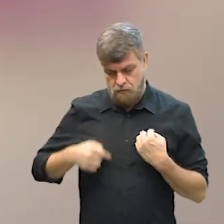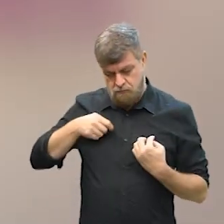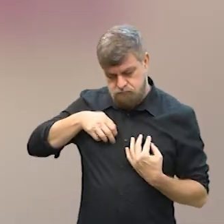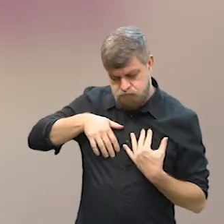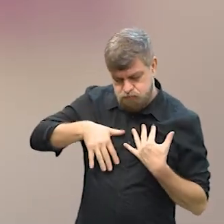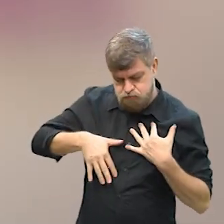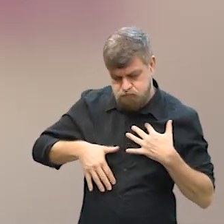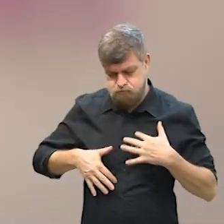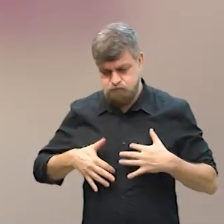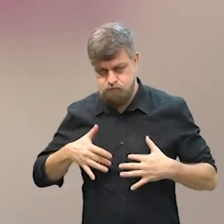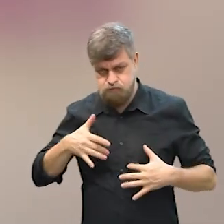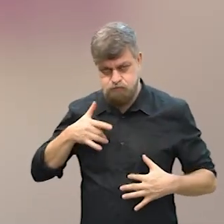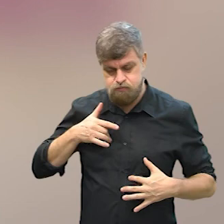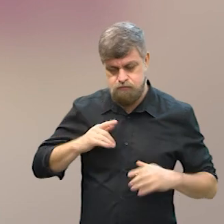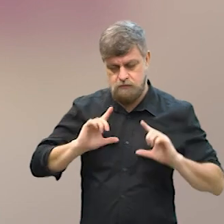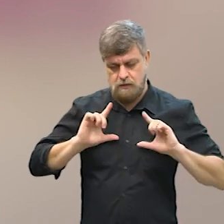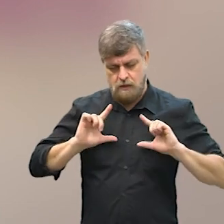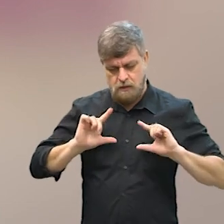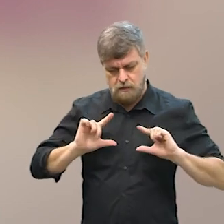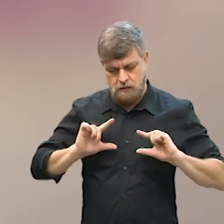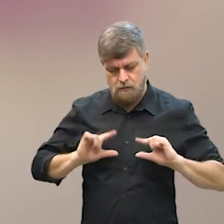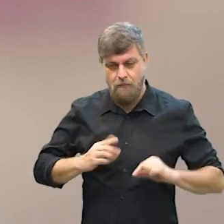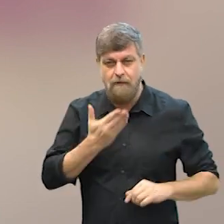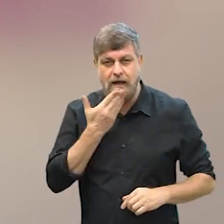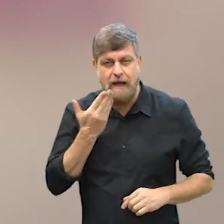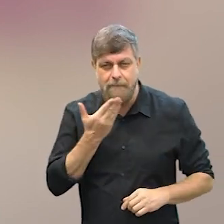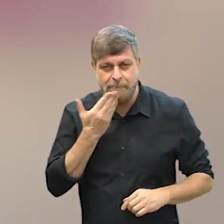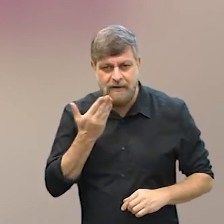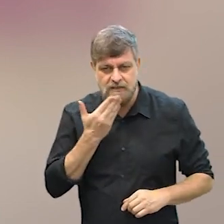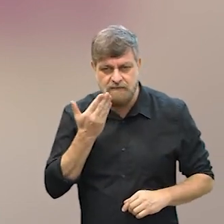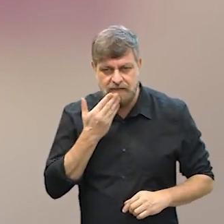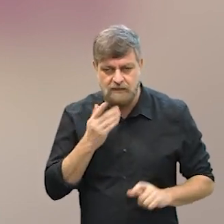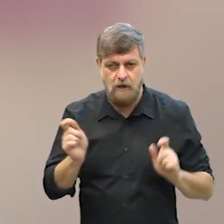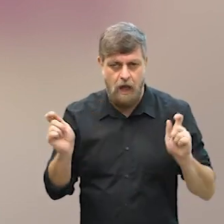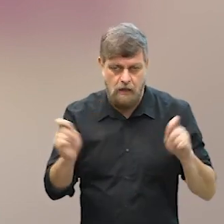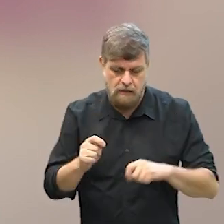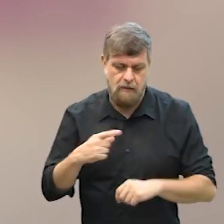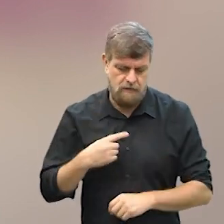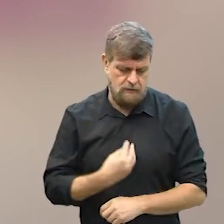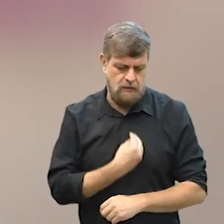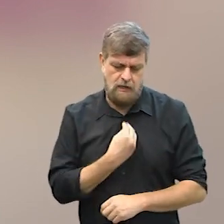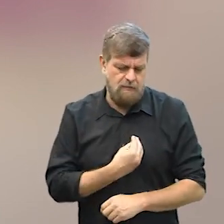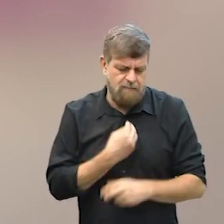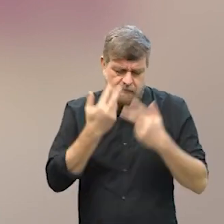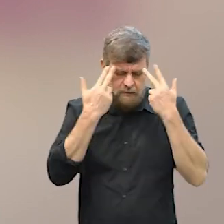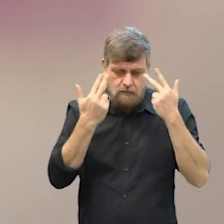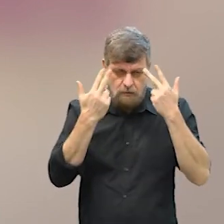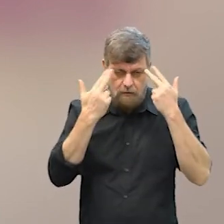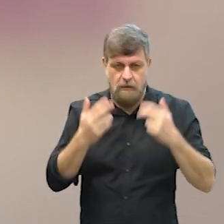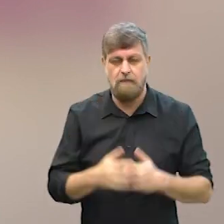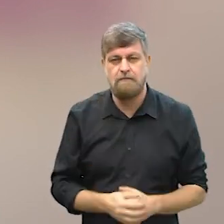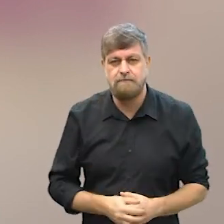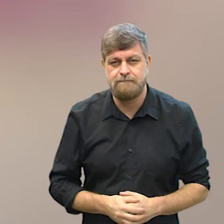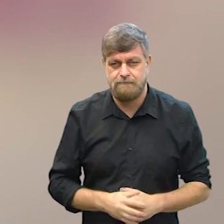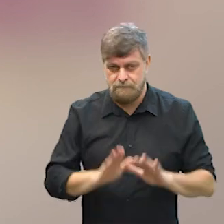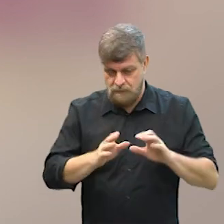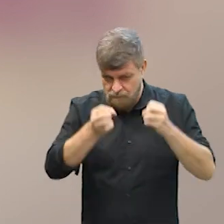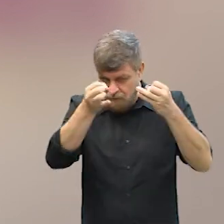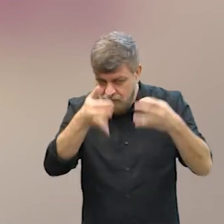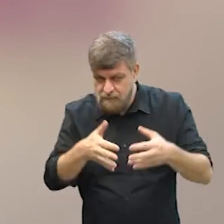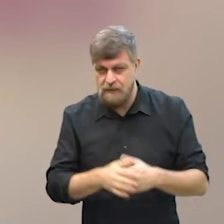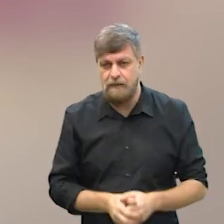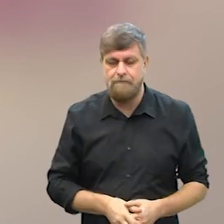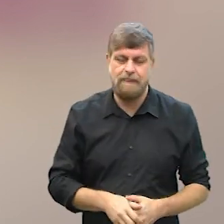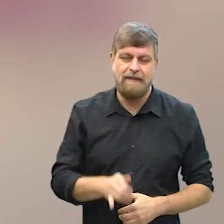níveis mais baixos, ou até a níveis normais, você volta a ter uma vida normal. Então, vamos por partes.